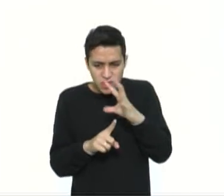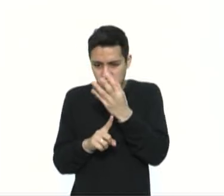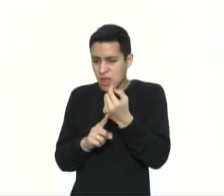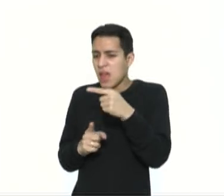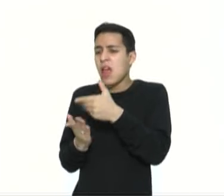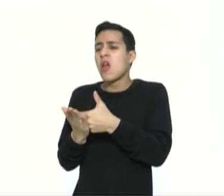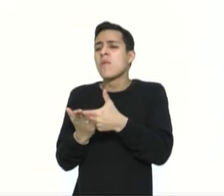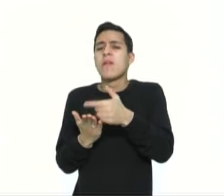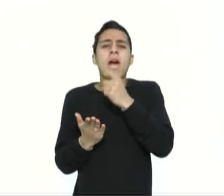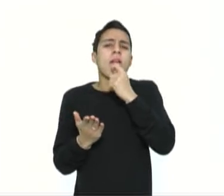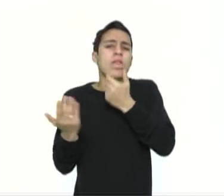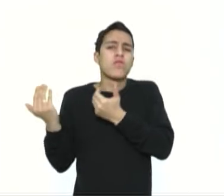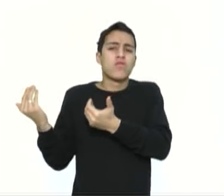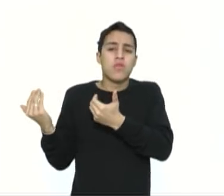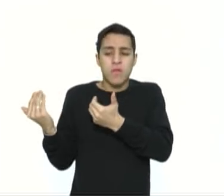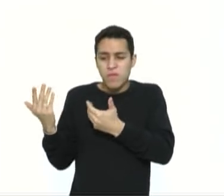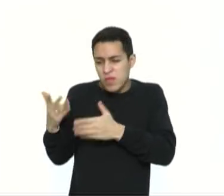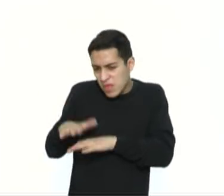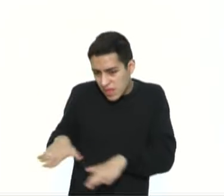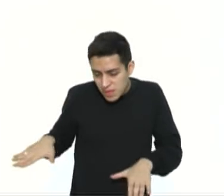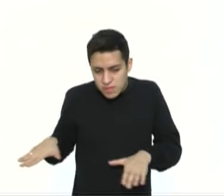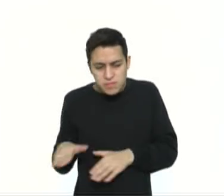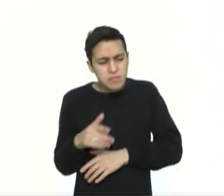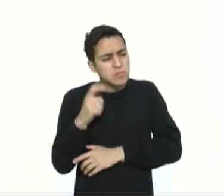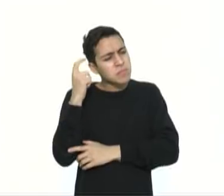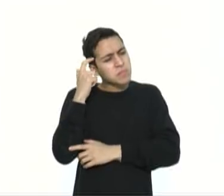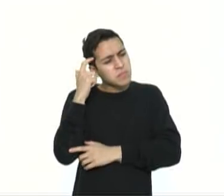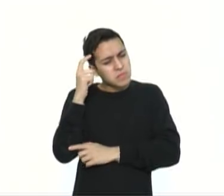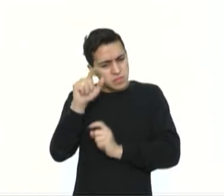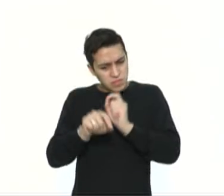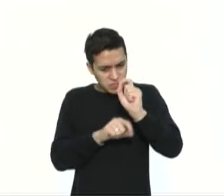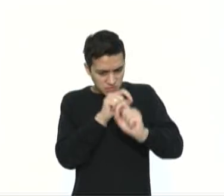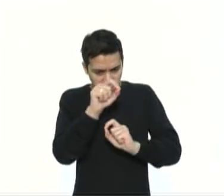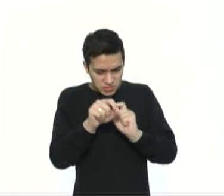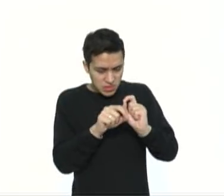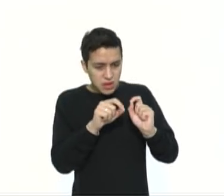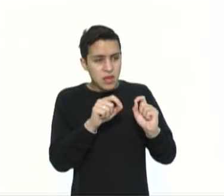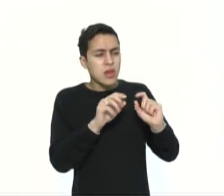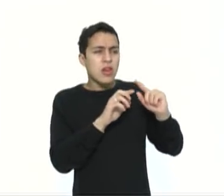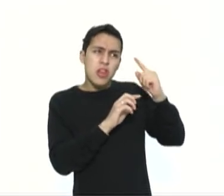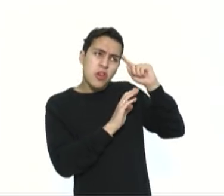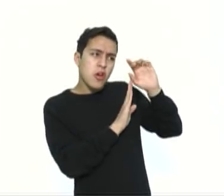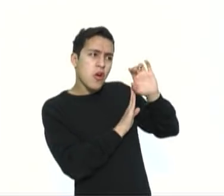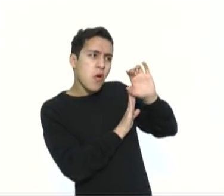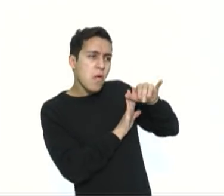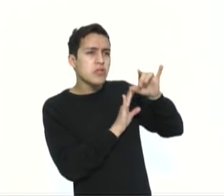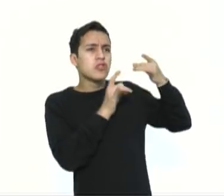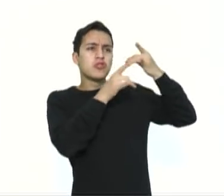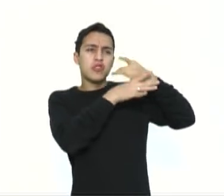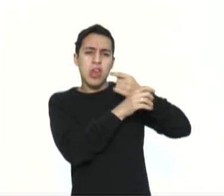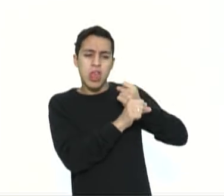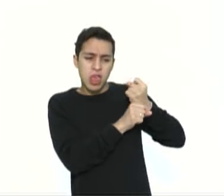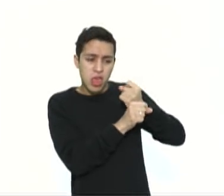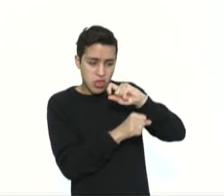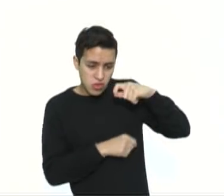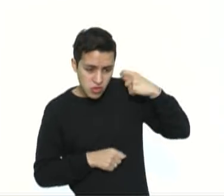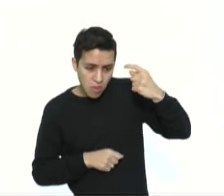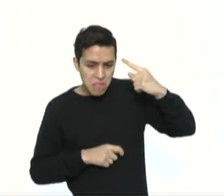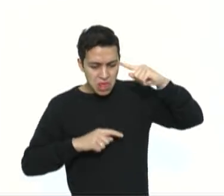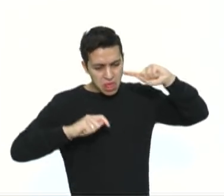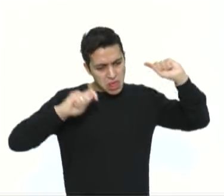na infância, o levou a supor que as noções consagradas a respeito das